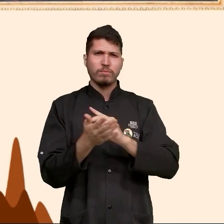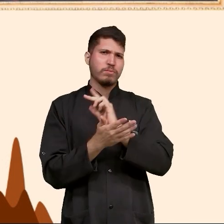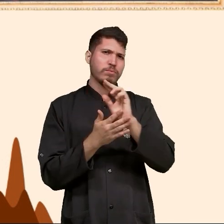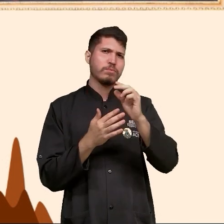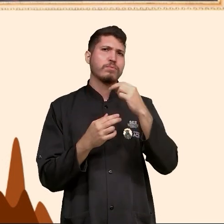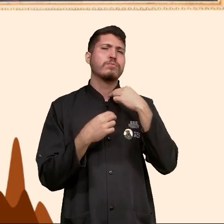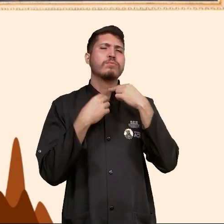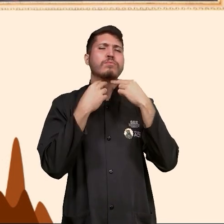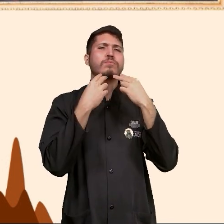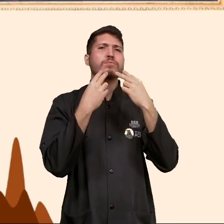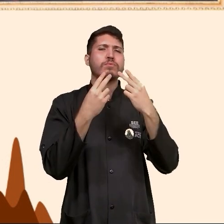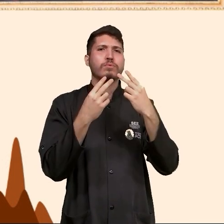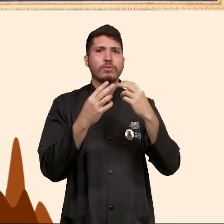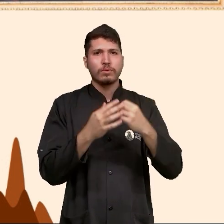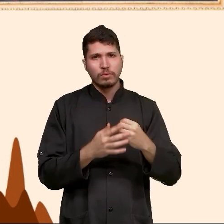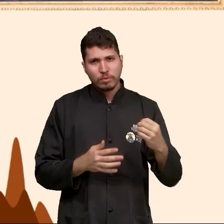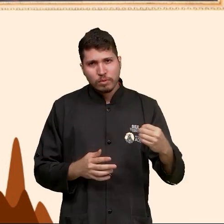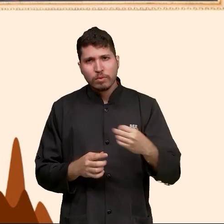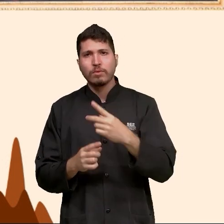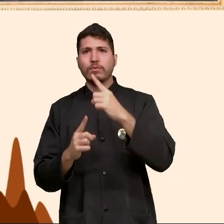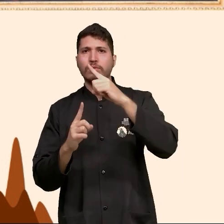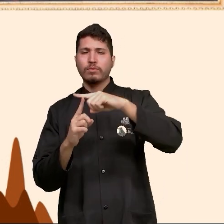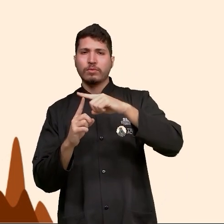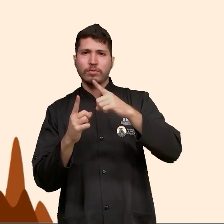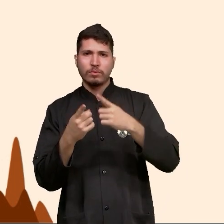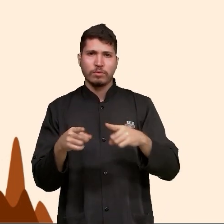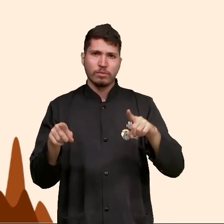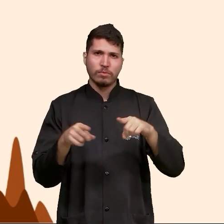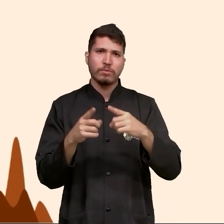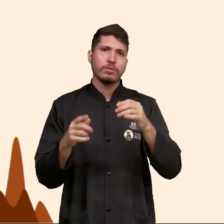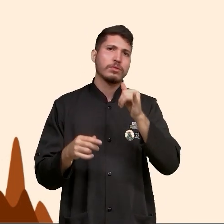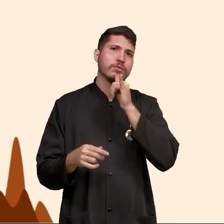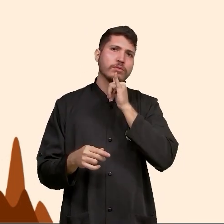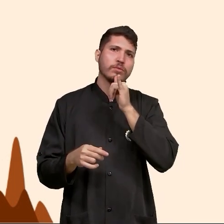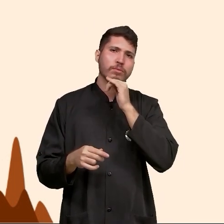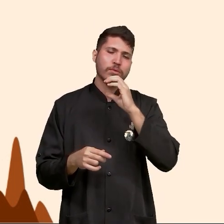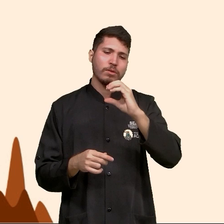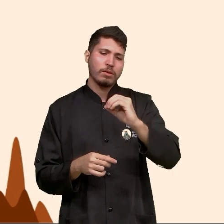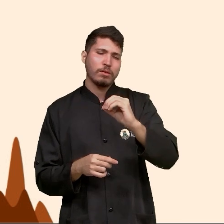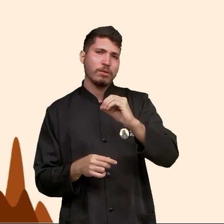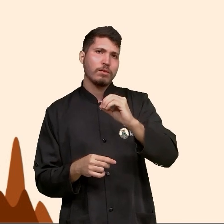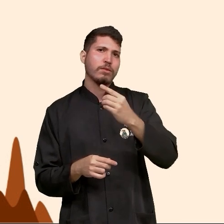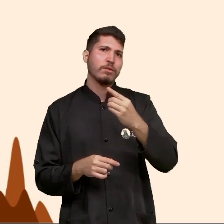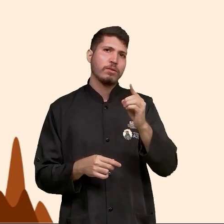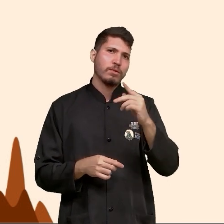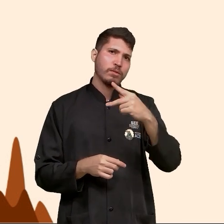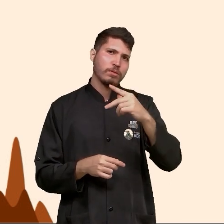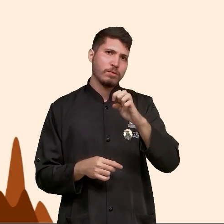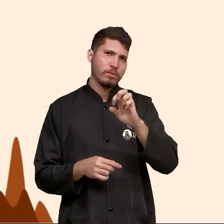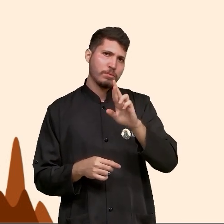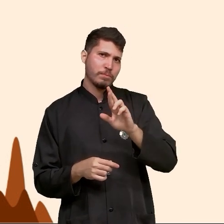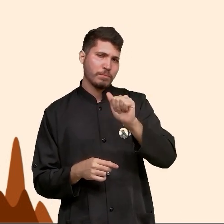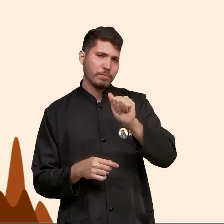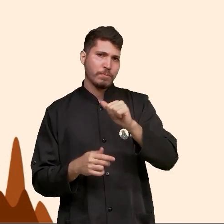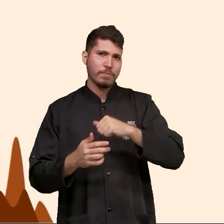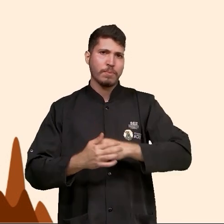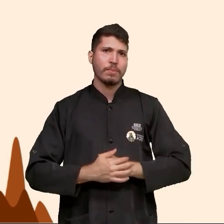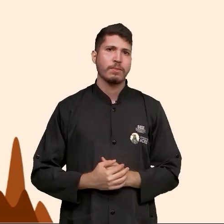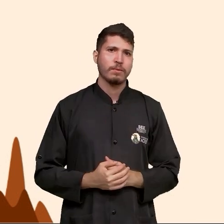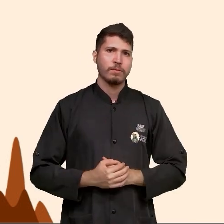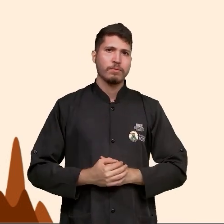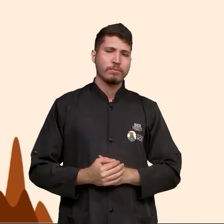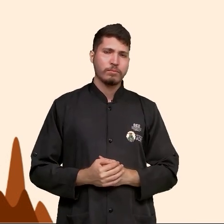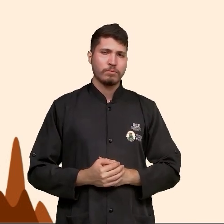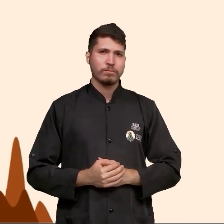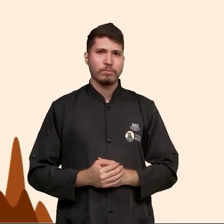formas musicais, como a ópera. Vamos para o barroco então, tá, gente? Do barroco